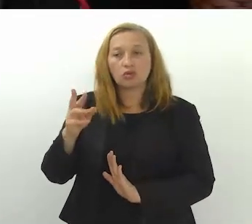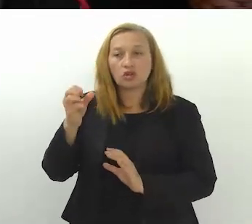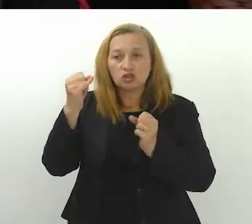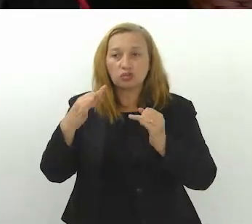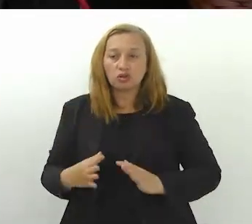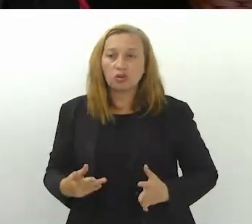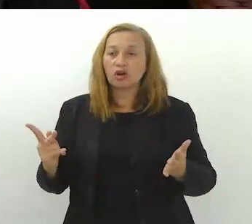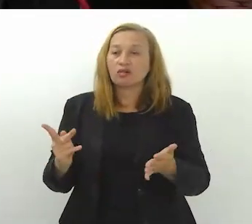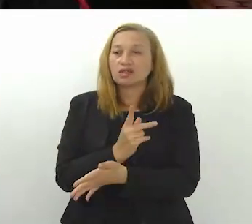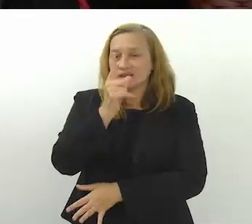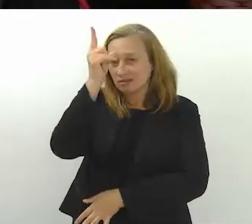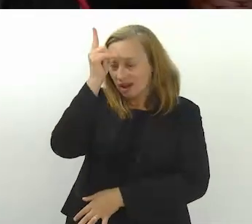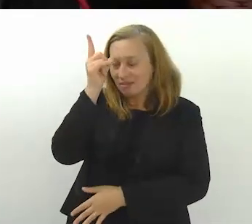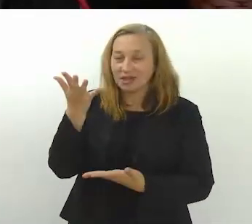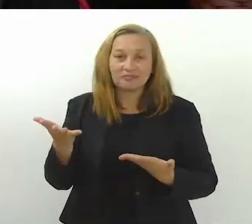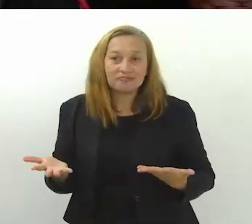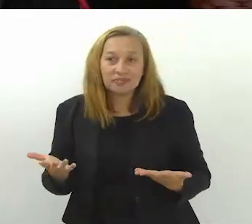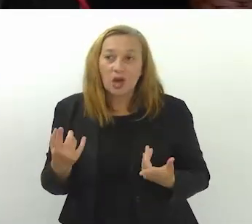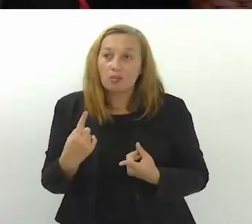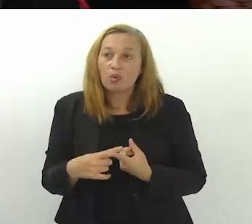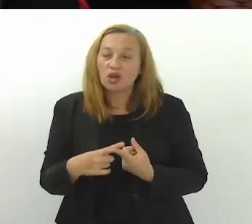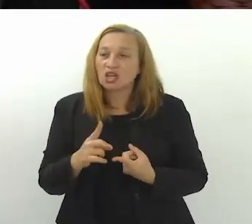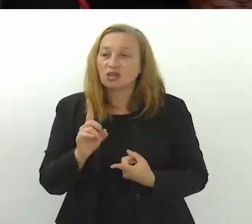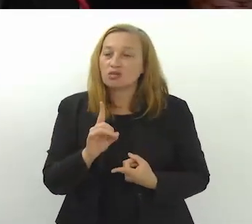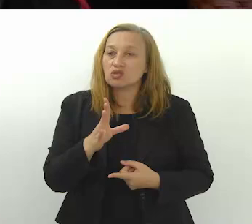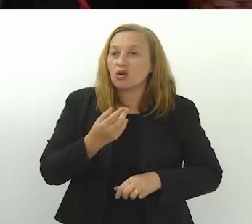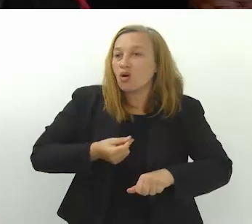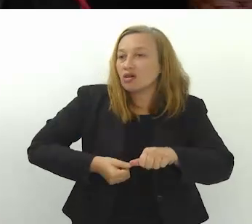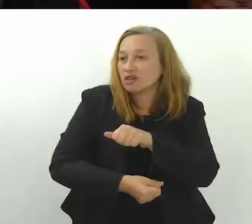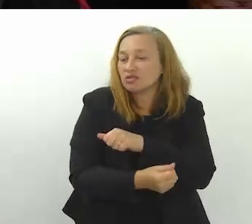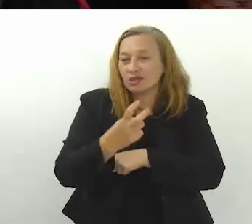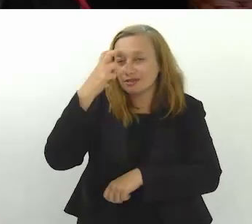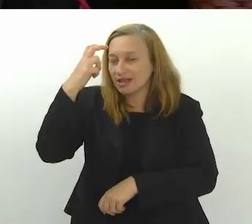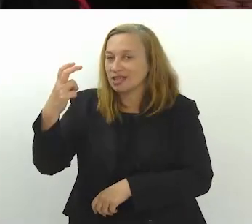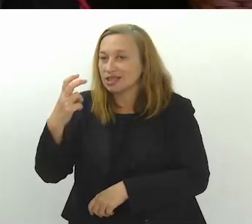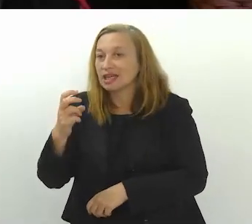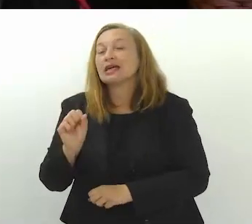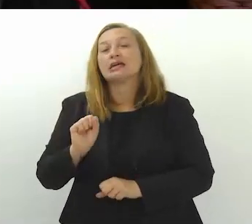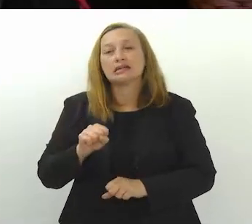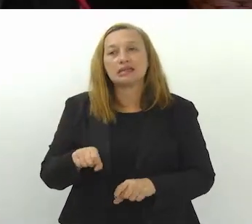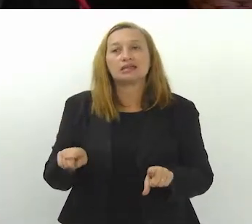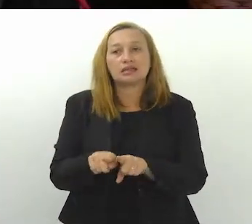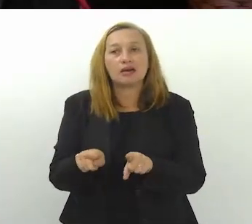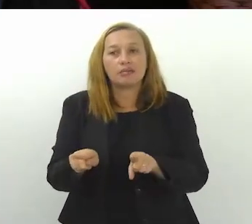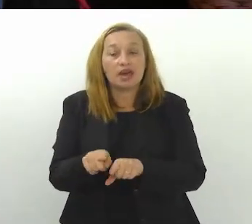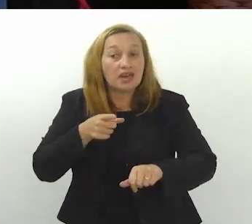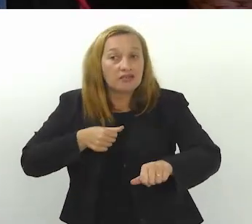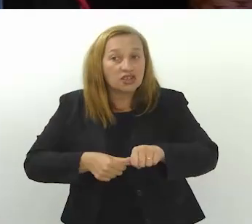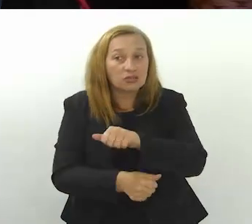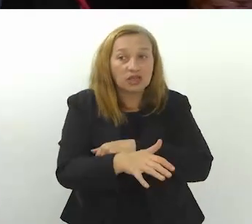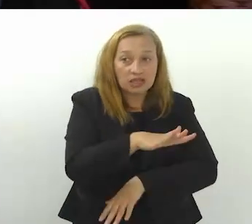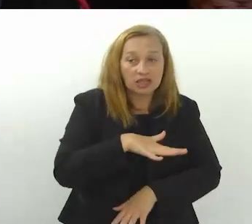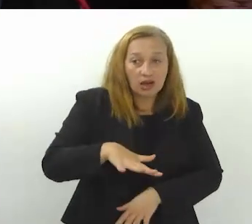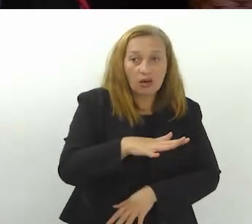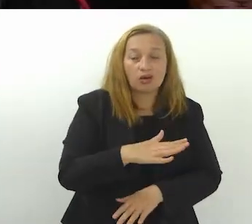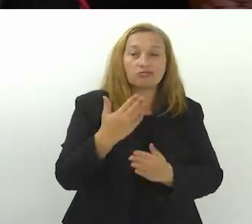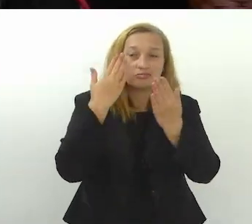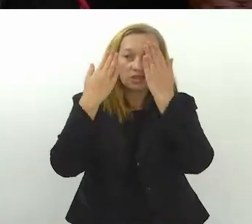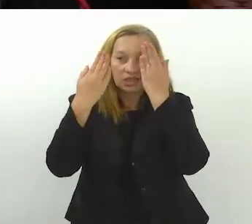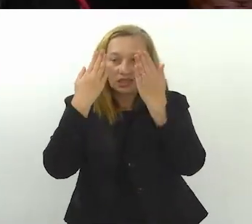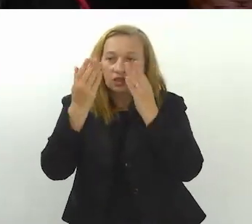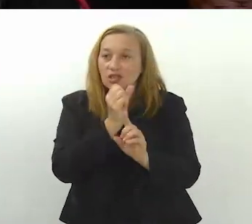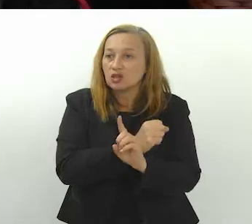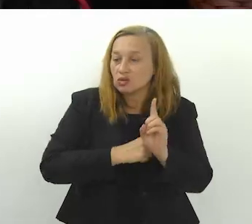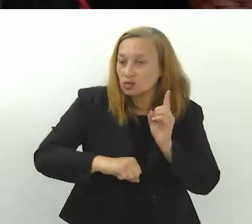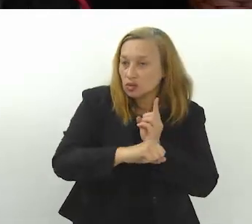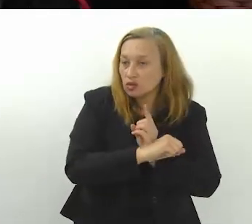deu do que acontecia na Alemanha, né? Porque não foi só o investimento em inteligência, houve também o investimento na área da